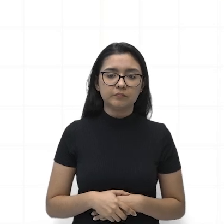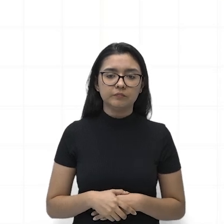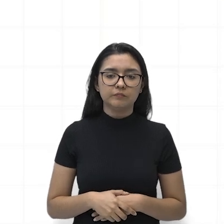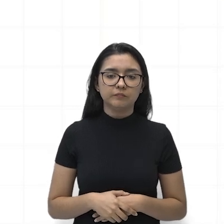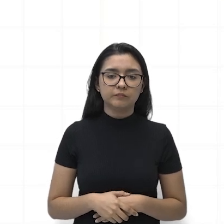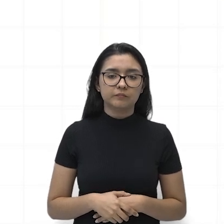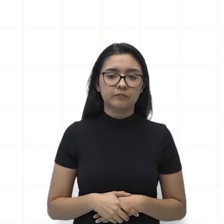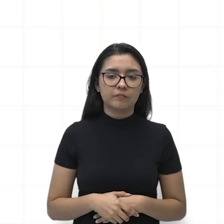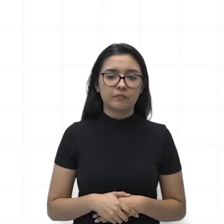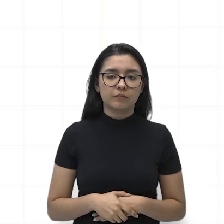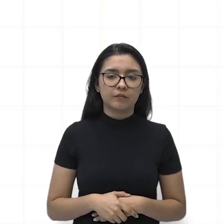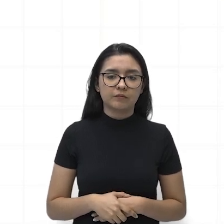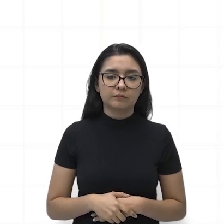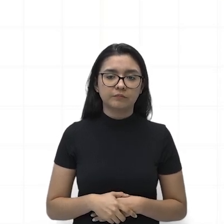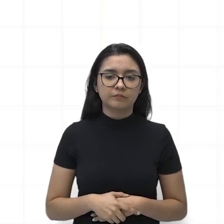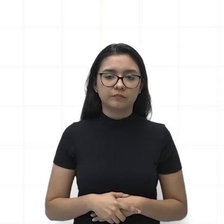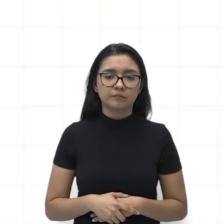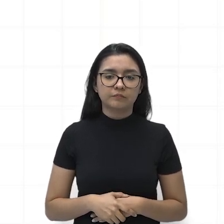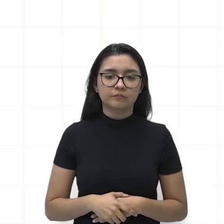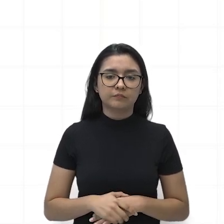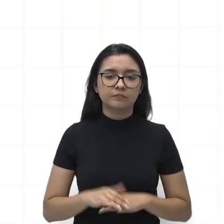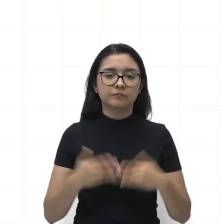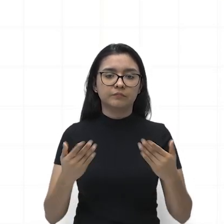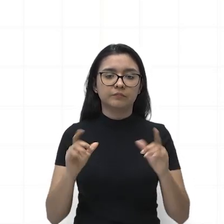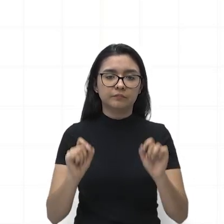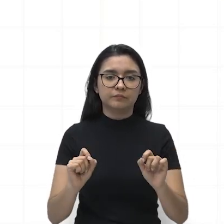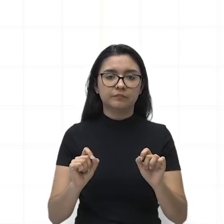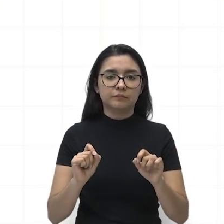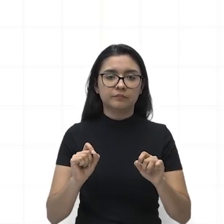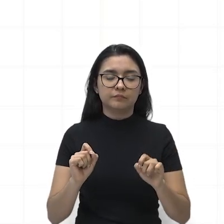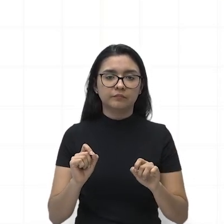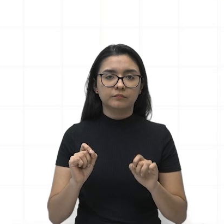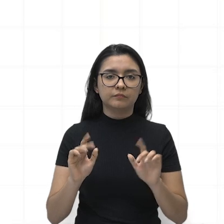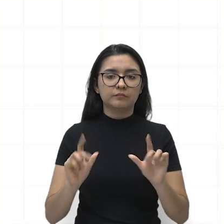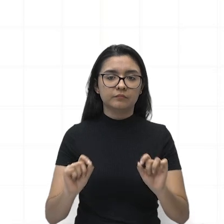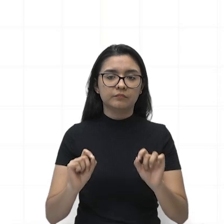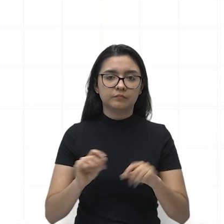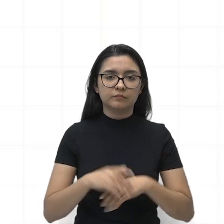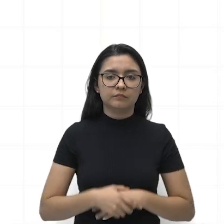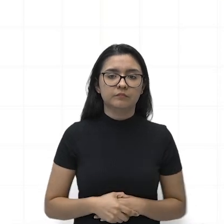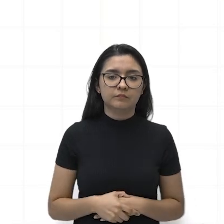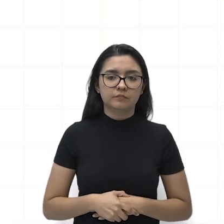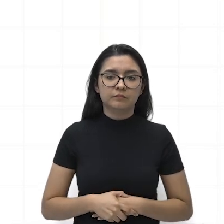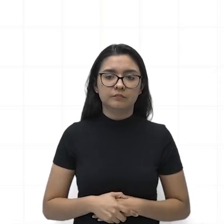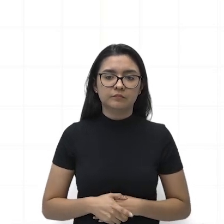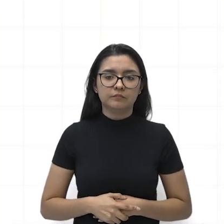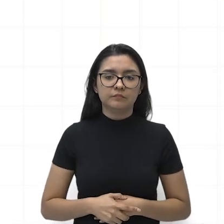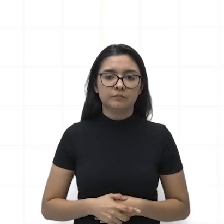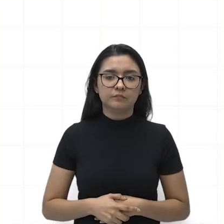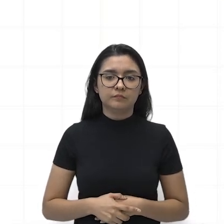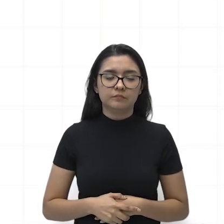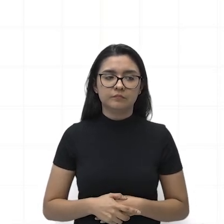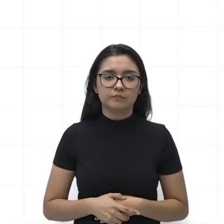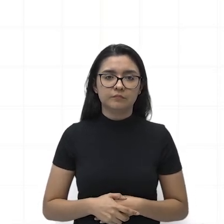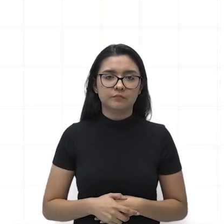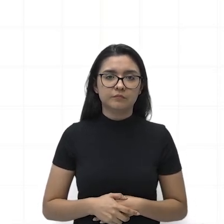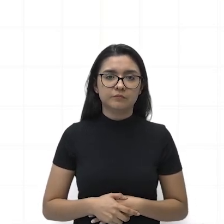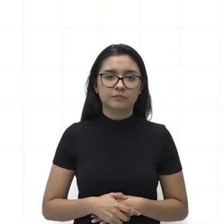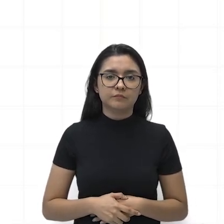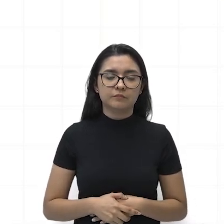Olha só. Vamos efetuar a divisão de 3/4 por 3/8. Isso significa que queremos